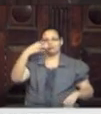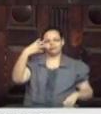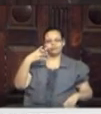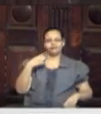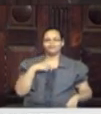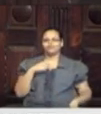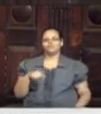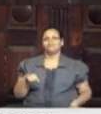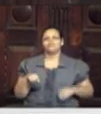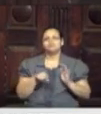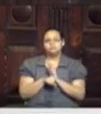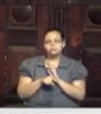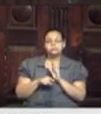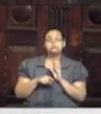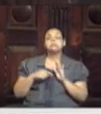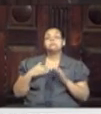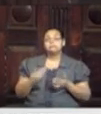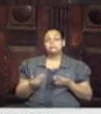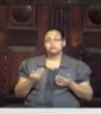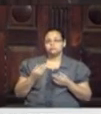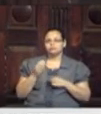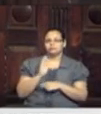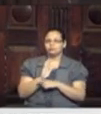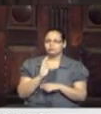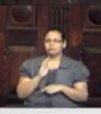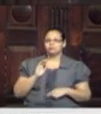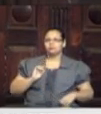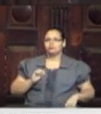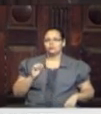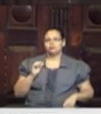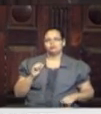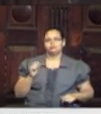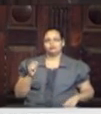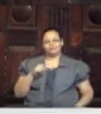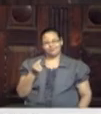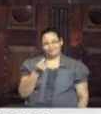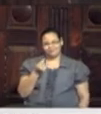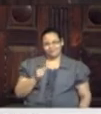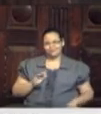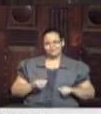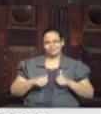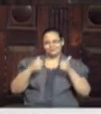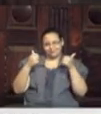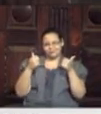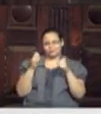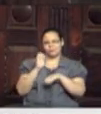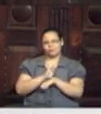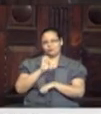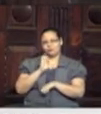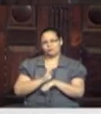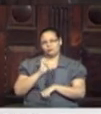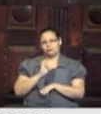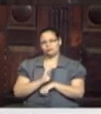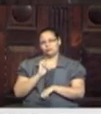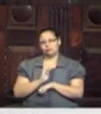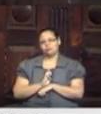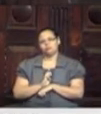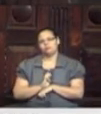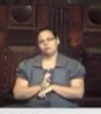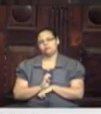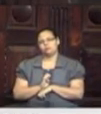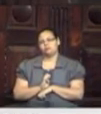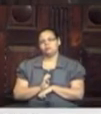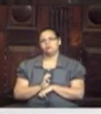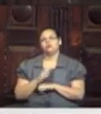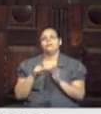nessa questão e contribuir para a recuperação das finanças estaduais.